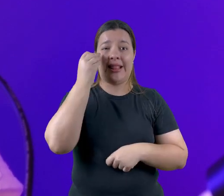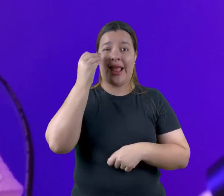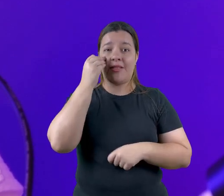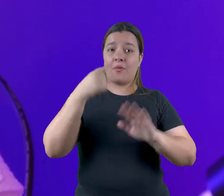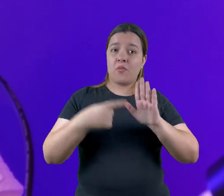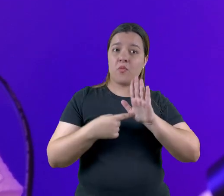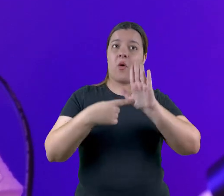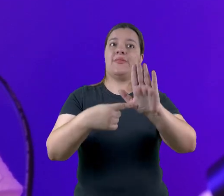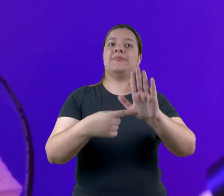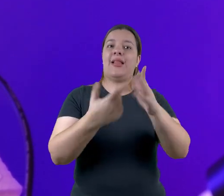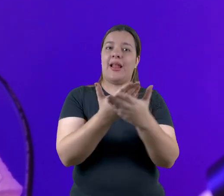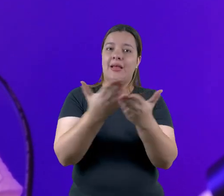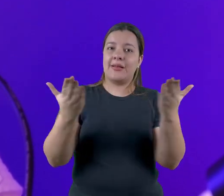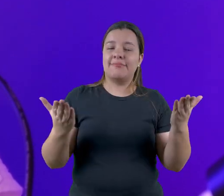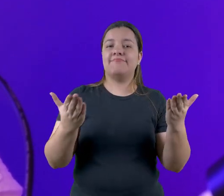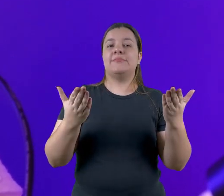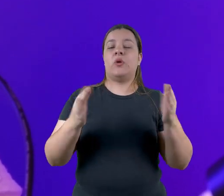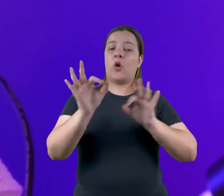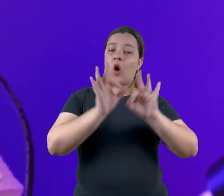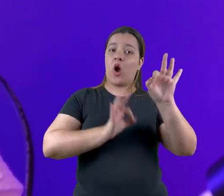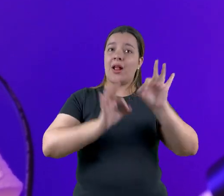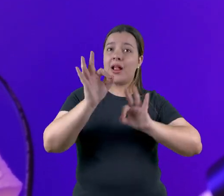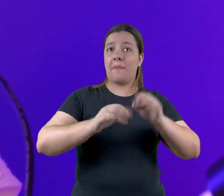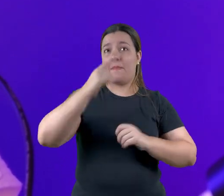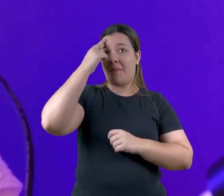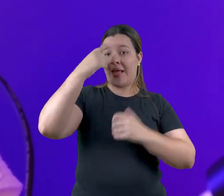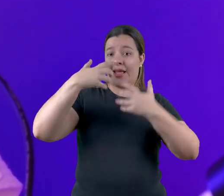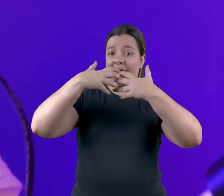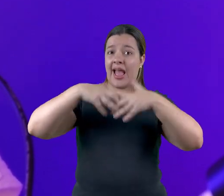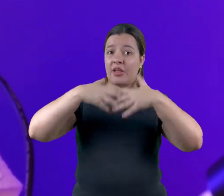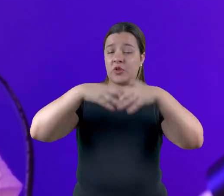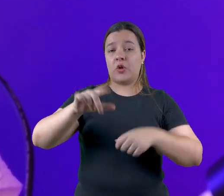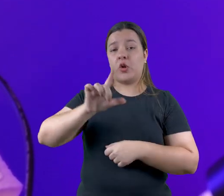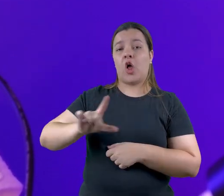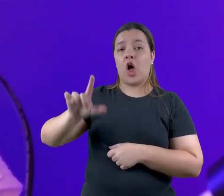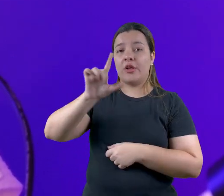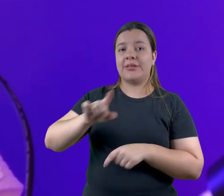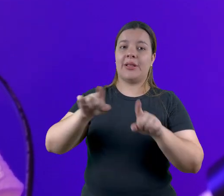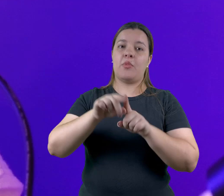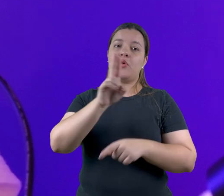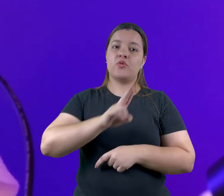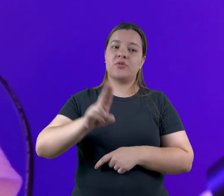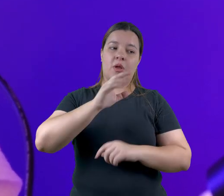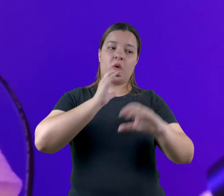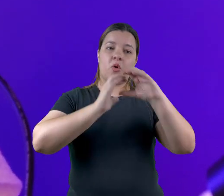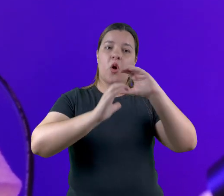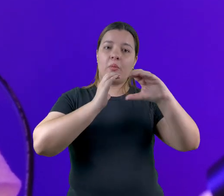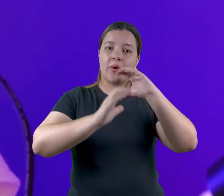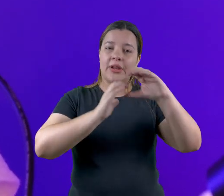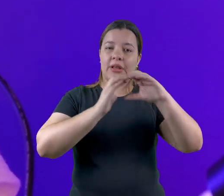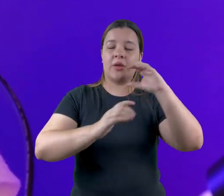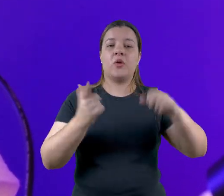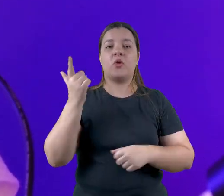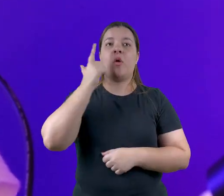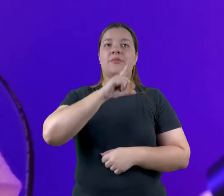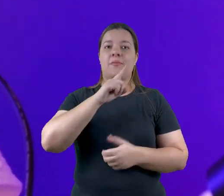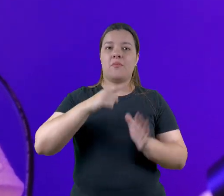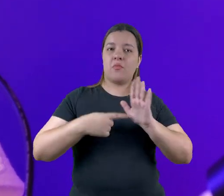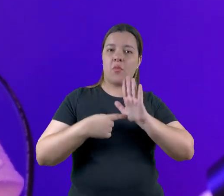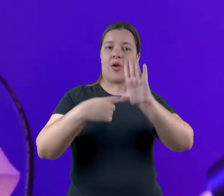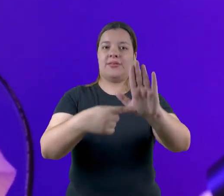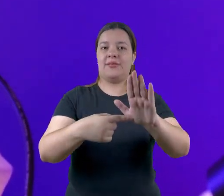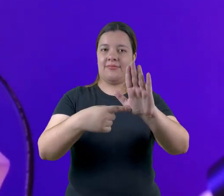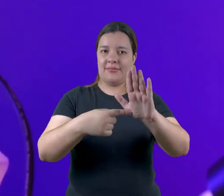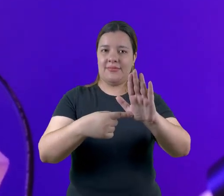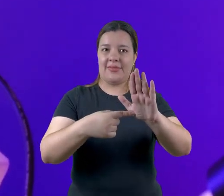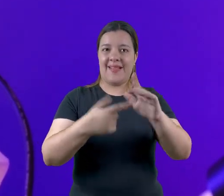tento trazer para elas é isso é organizar esse pensamento lógico e usar da comunicação para conseguir